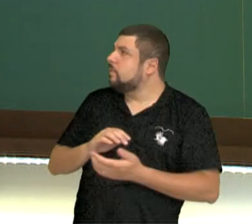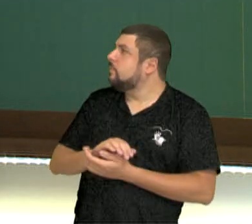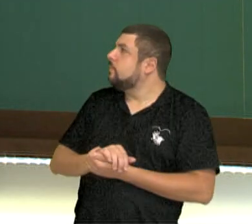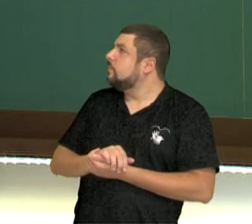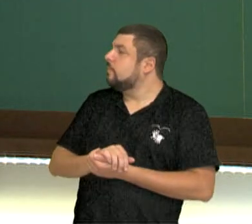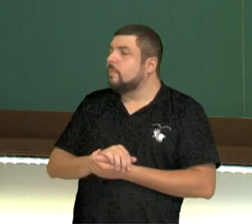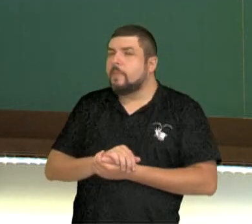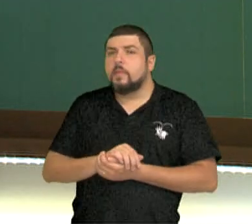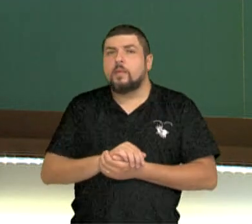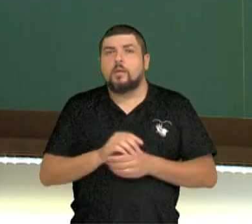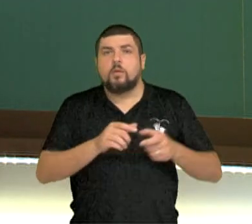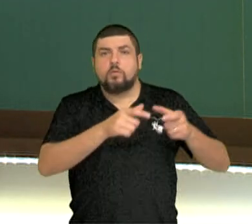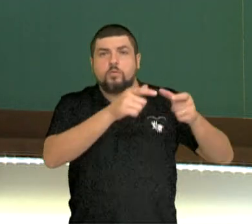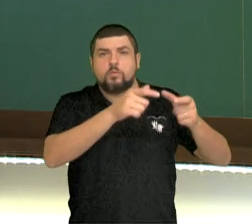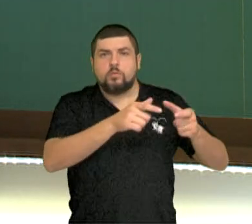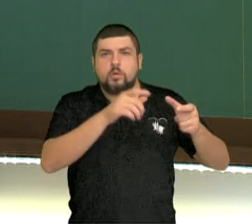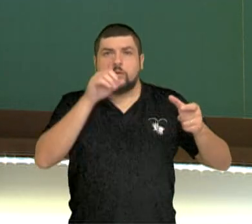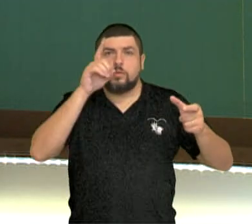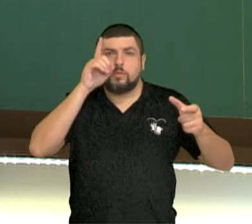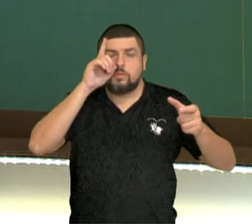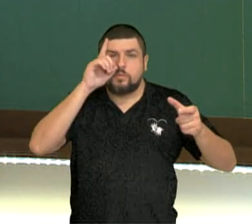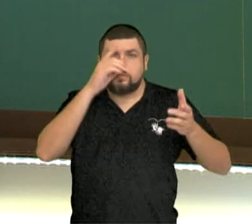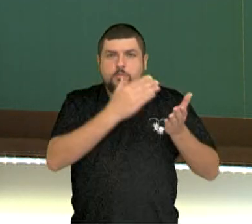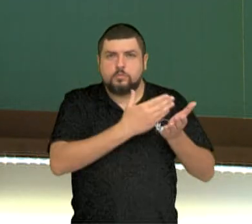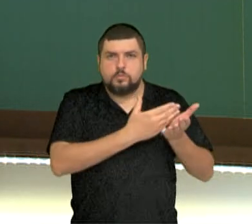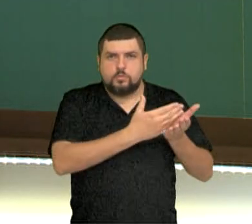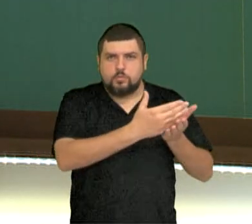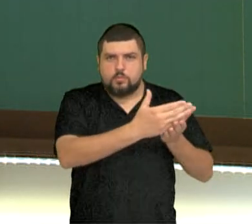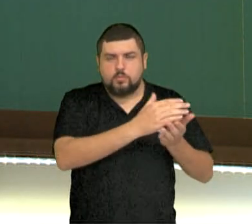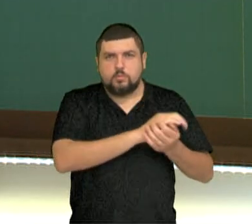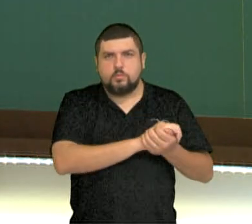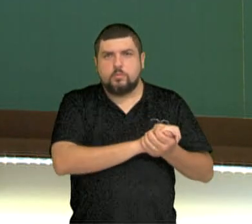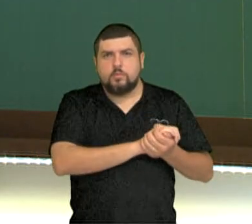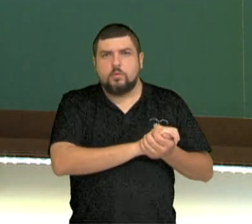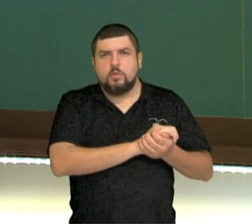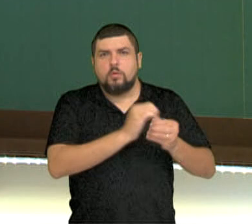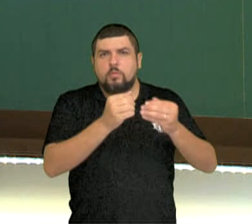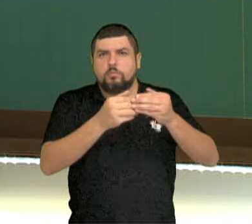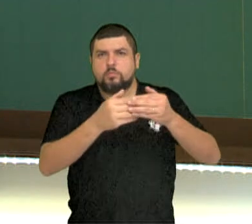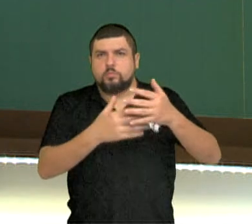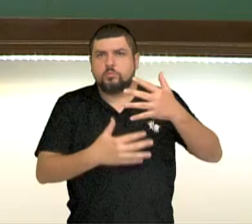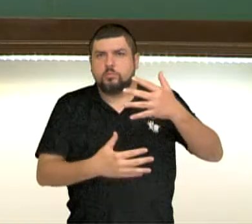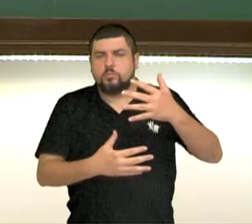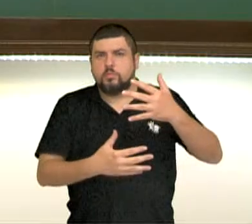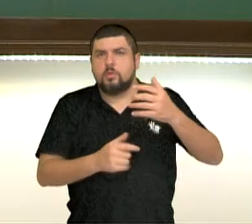data, vocativo, corpo do texto, expressões de despedida e assinatura.